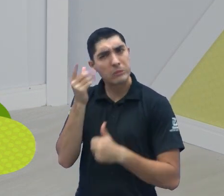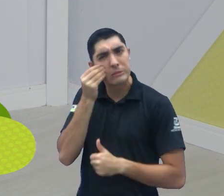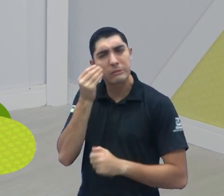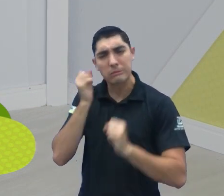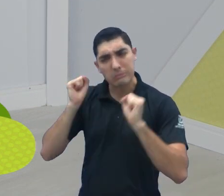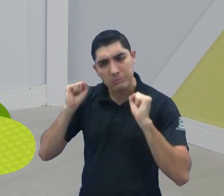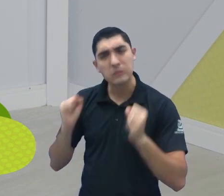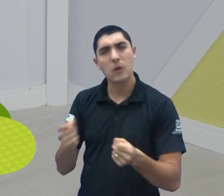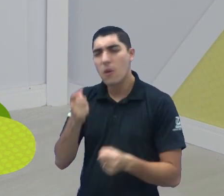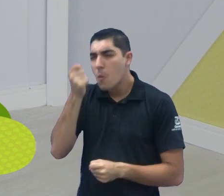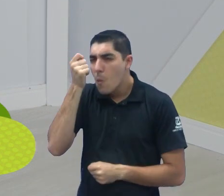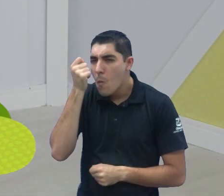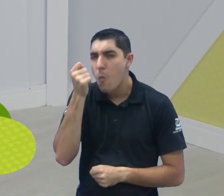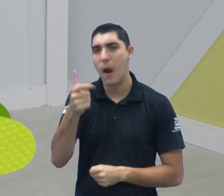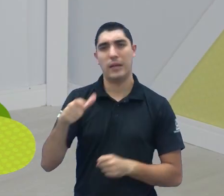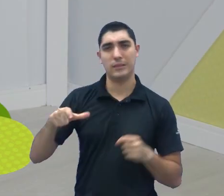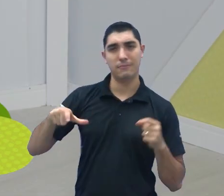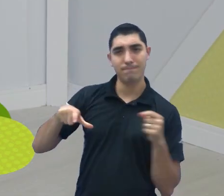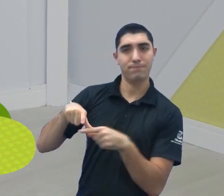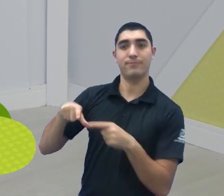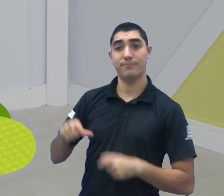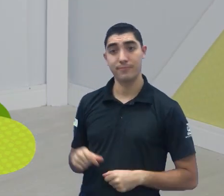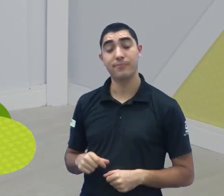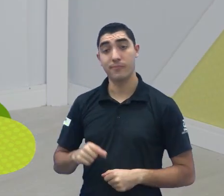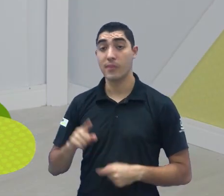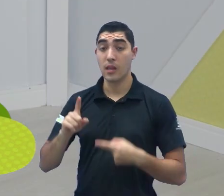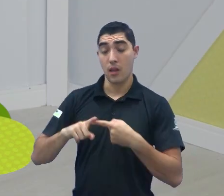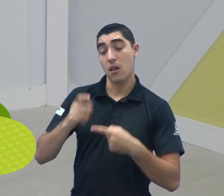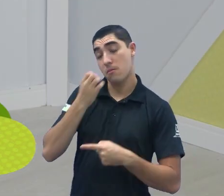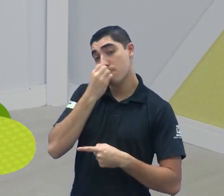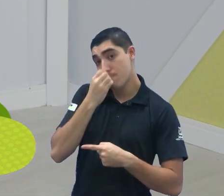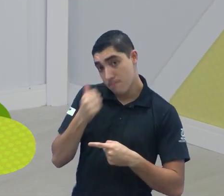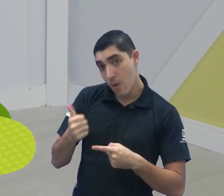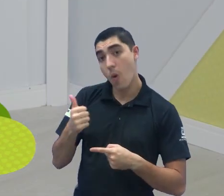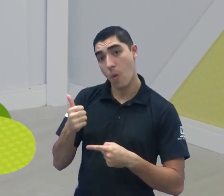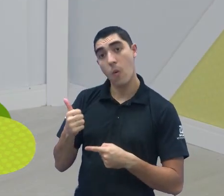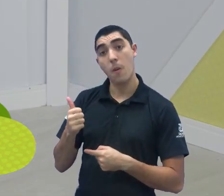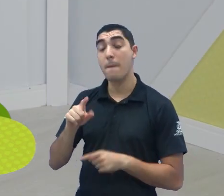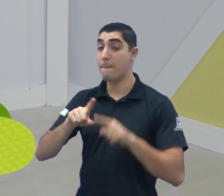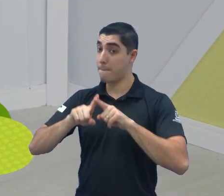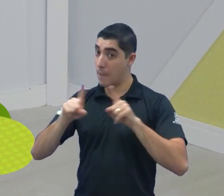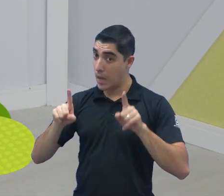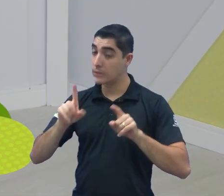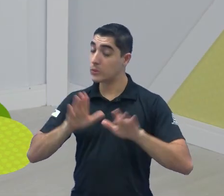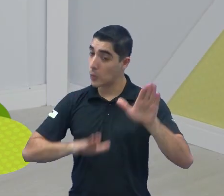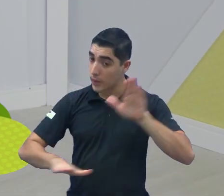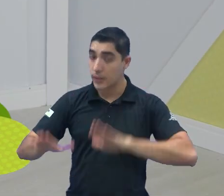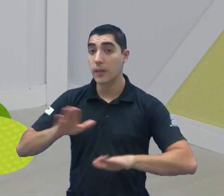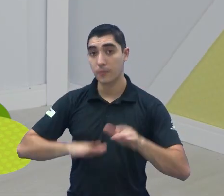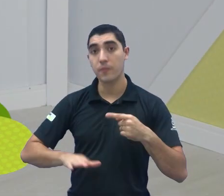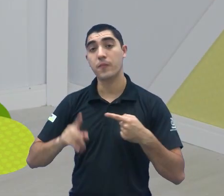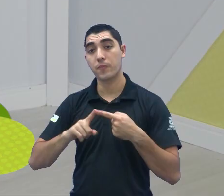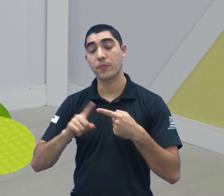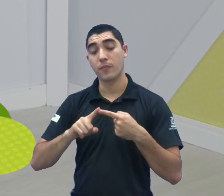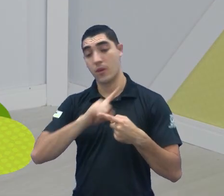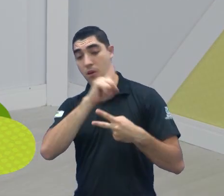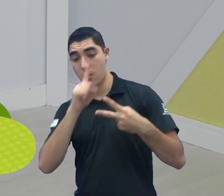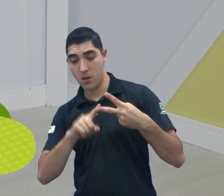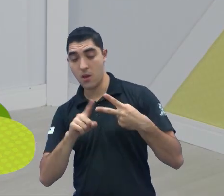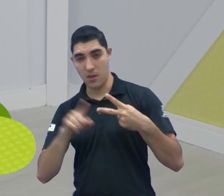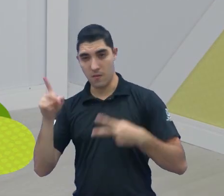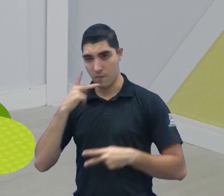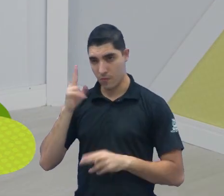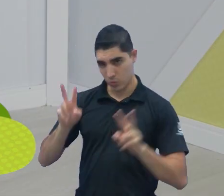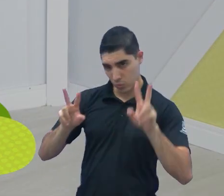quase fez a equipe do São José. Para o esquerda foi muito bom, mas poderia ter sido ruim, tem que ponderar esses dois lados. E sobre o Osasco Sport, que é o